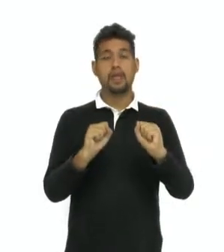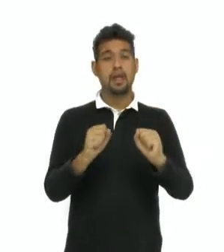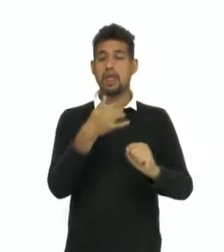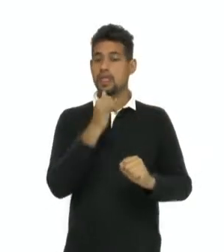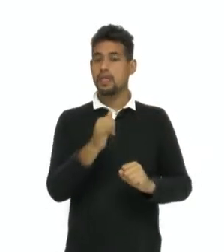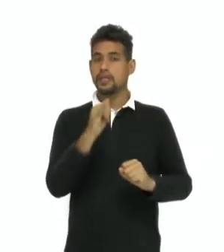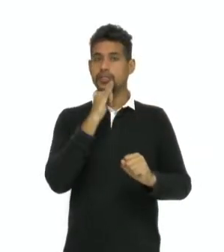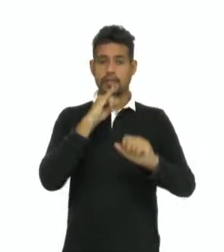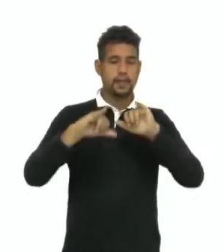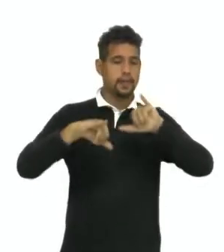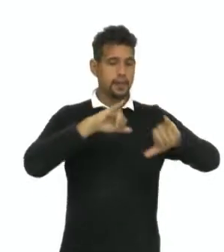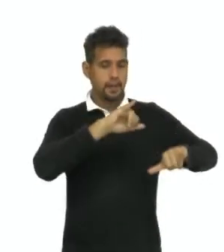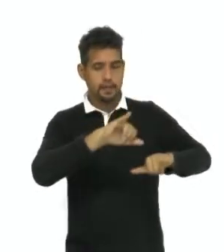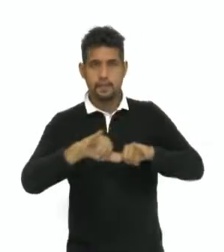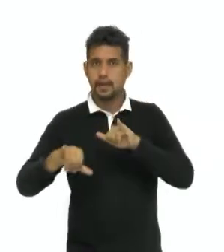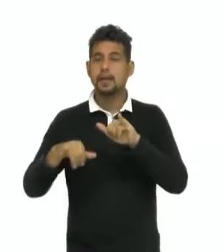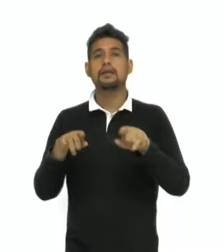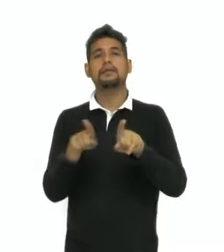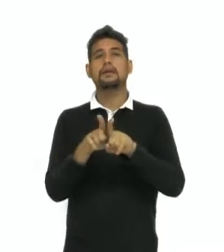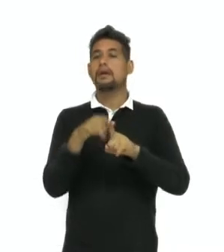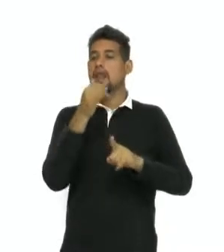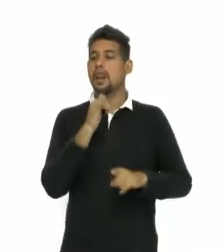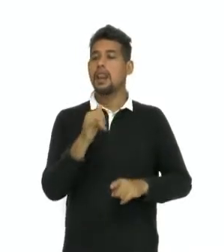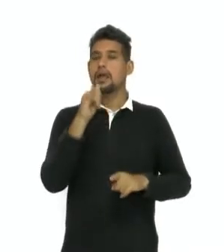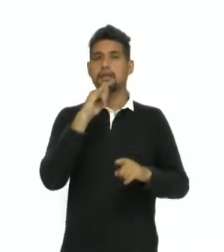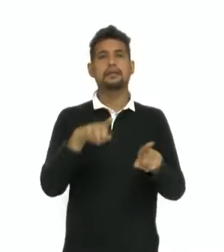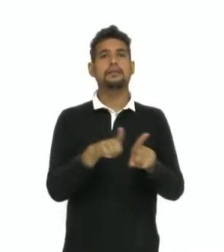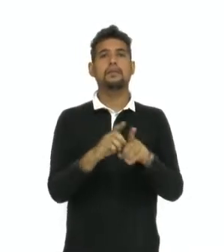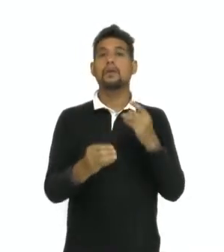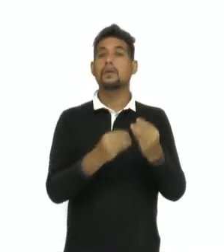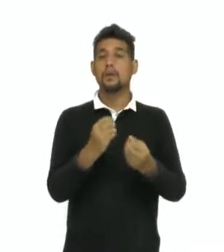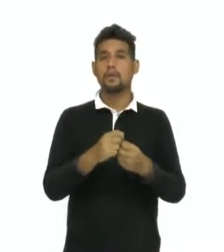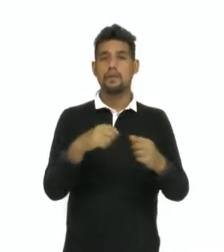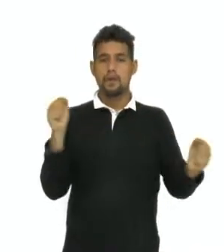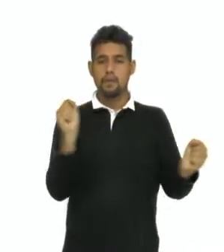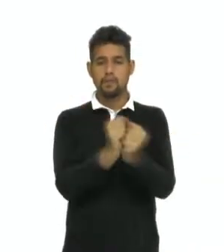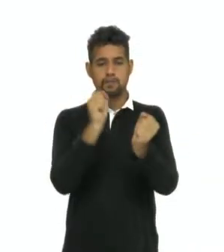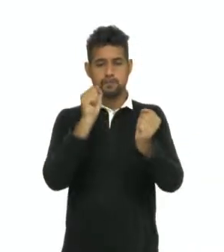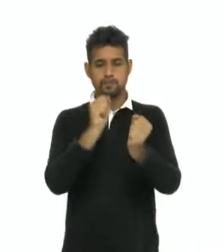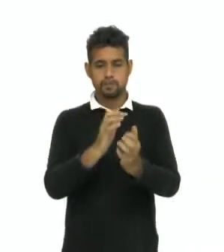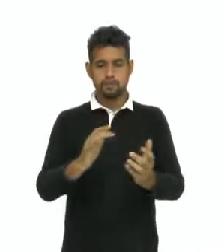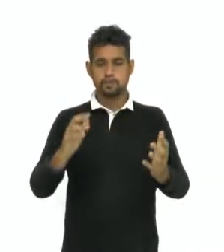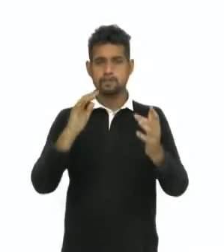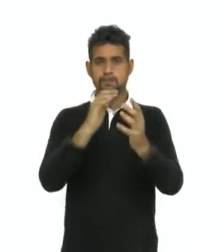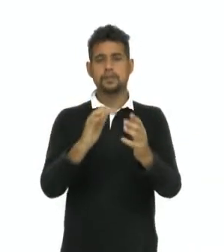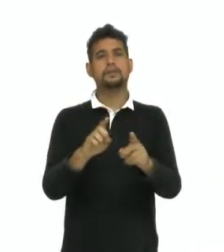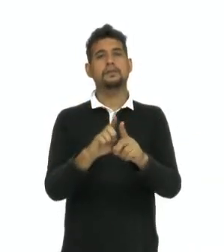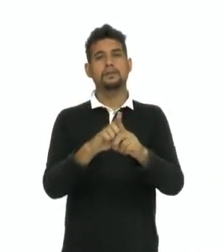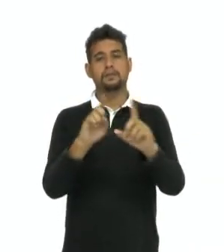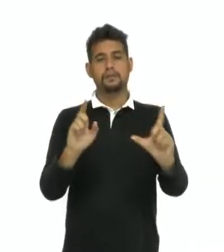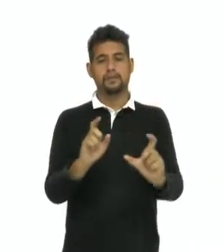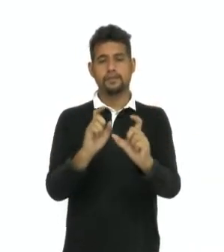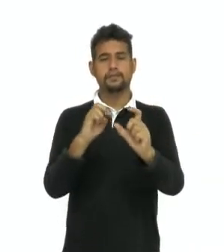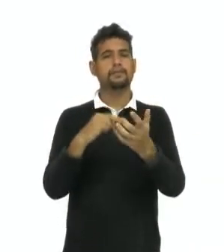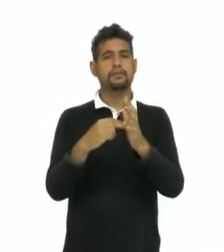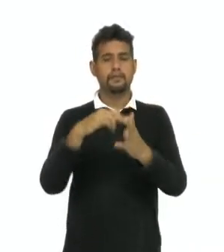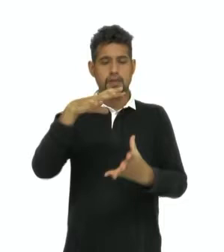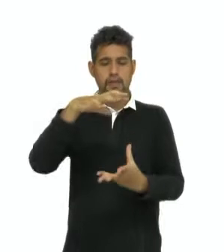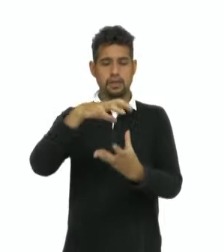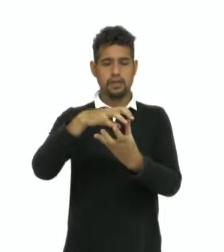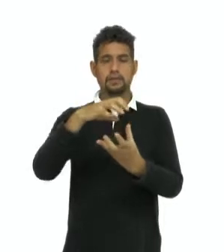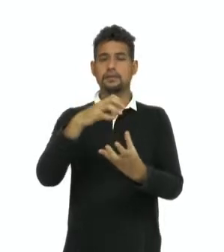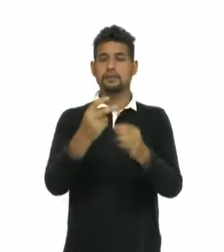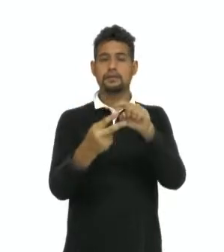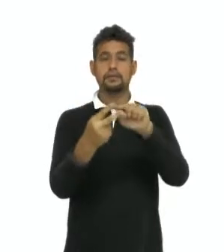energia química em energia elétrica por meio de uma reação espontânea de oxirredução. São compostas por